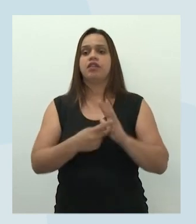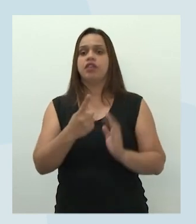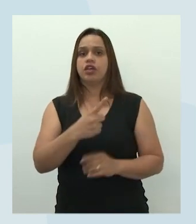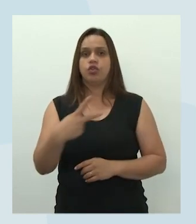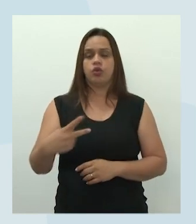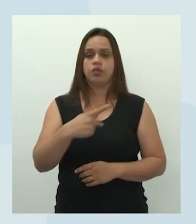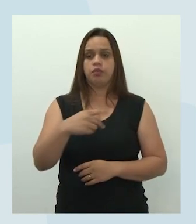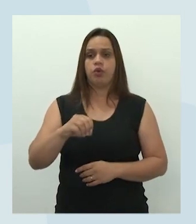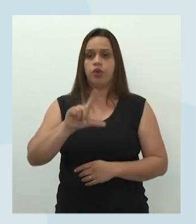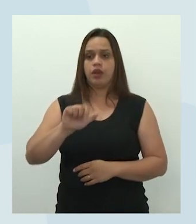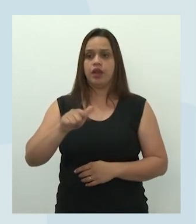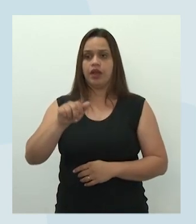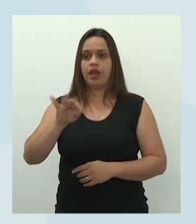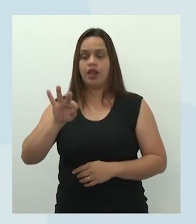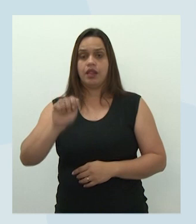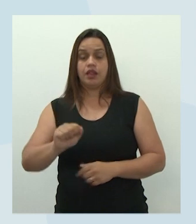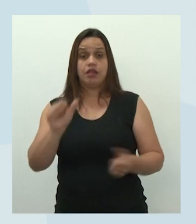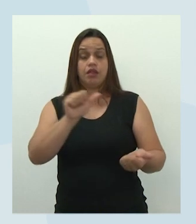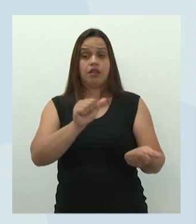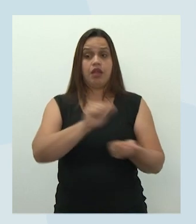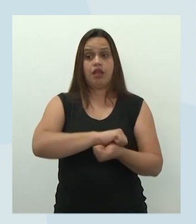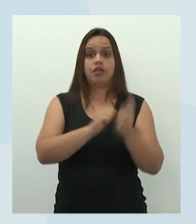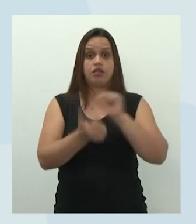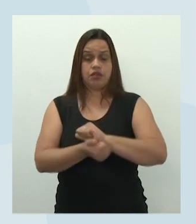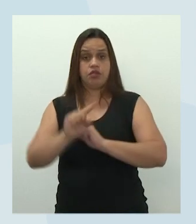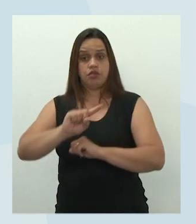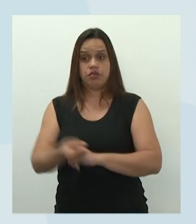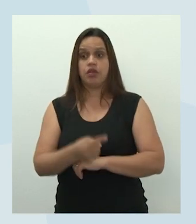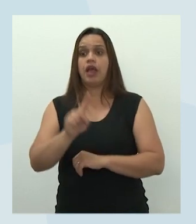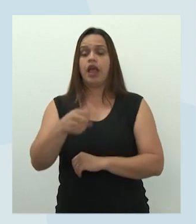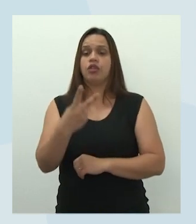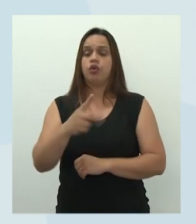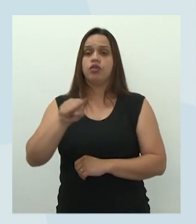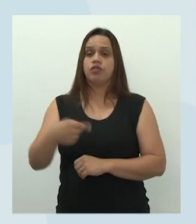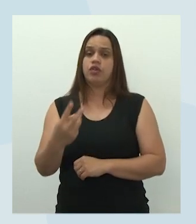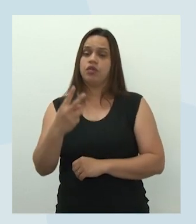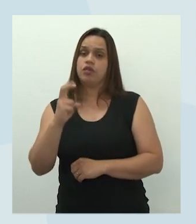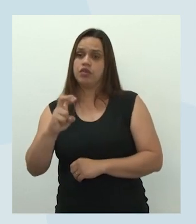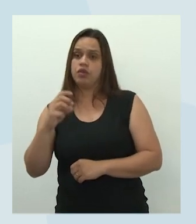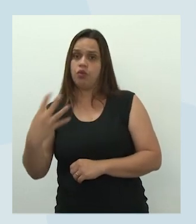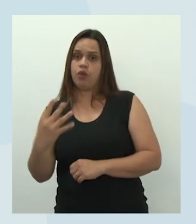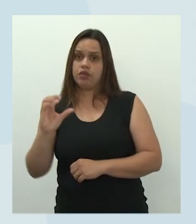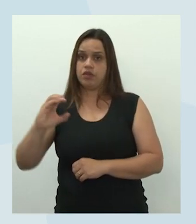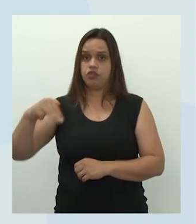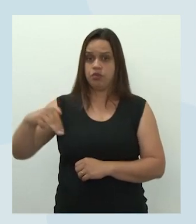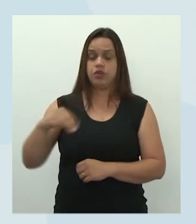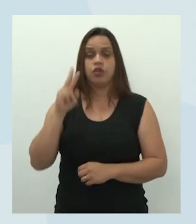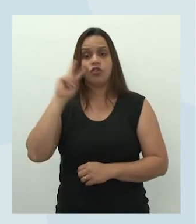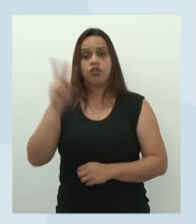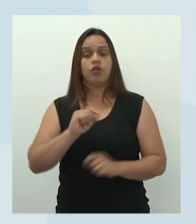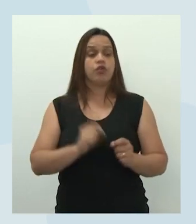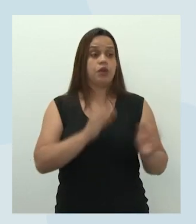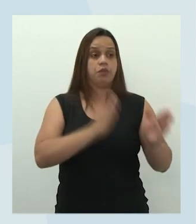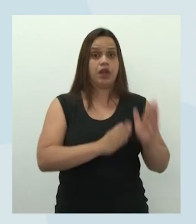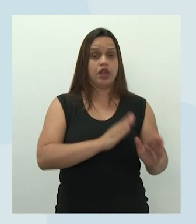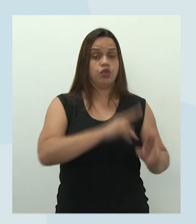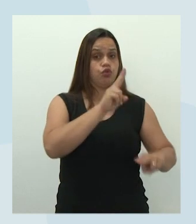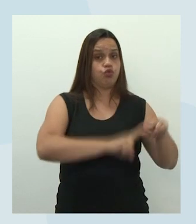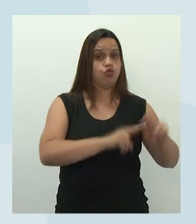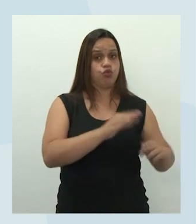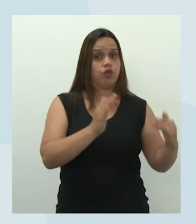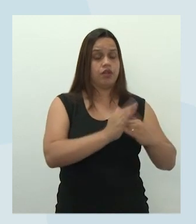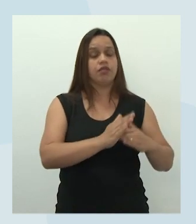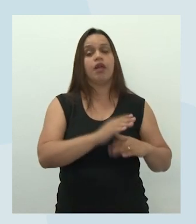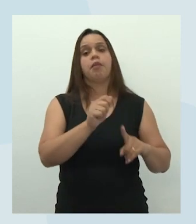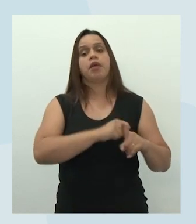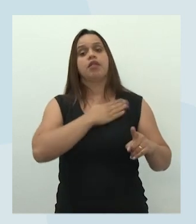medida de 2,54 centímetros cada pé. Então, vocês vejam que de junho a agosto, né, vai